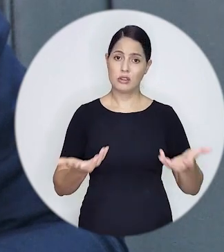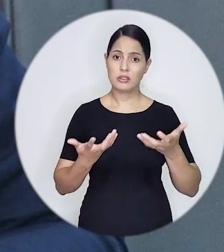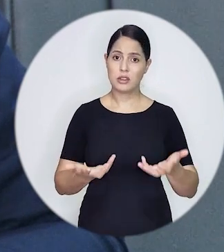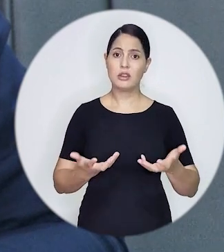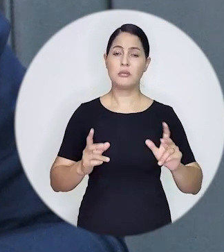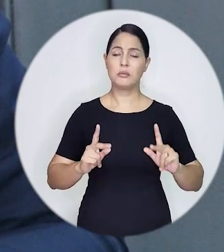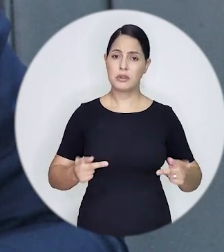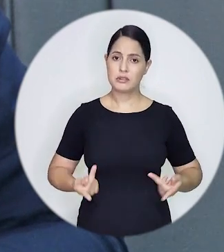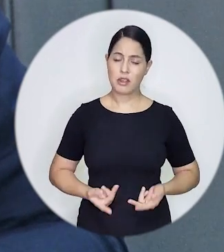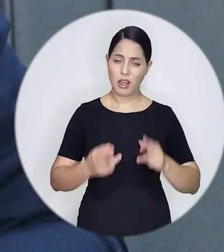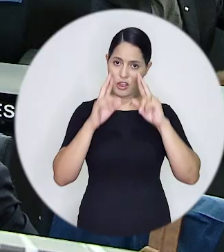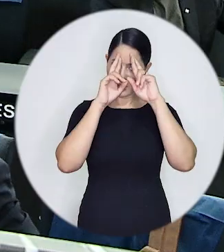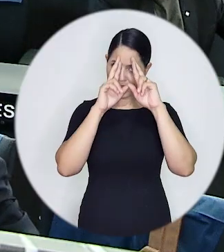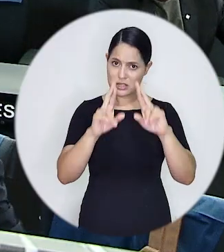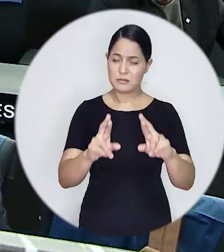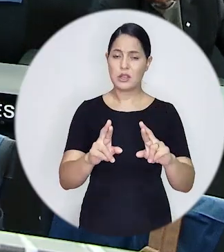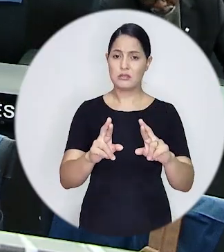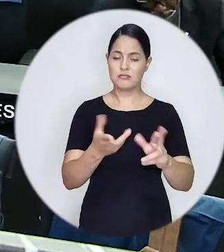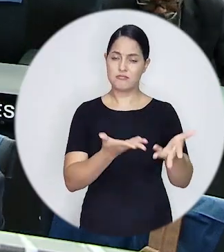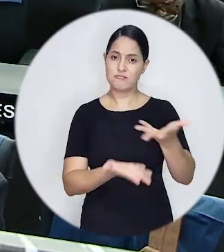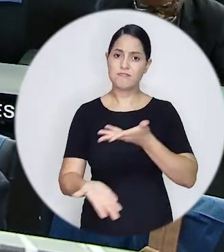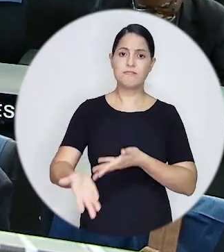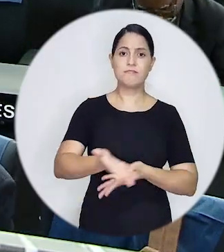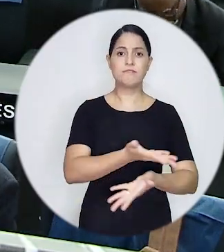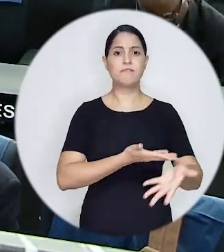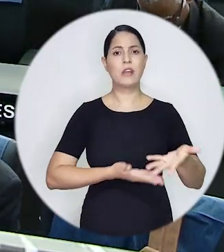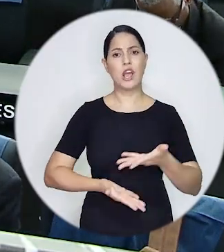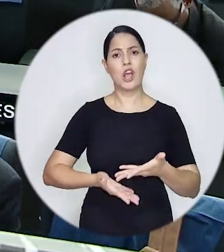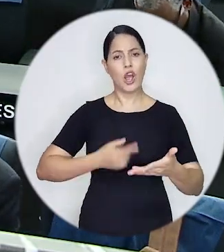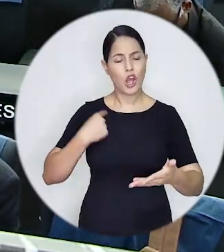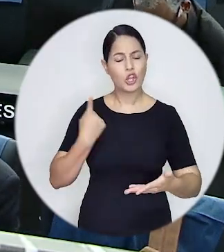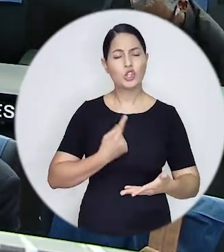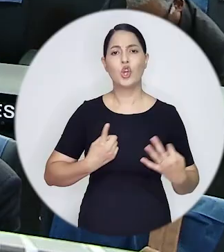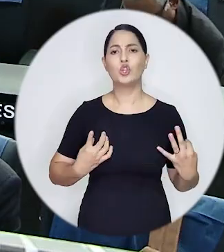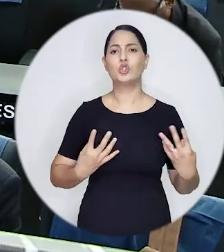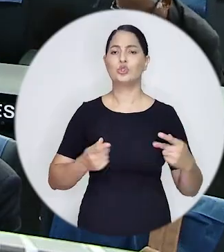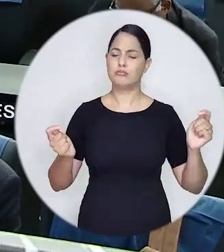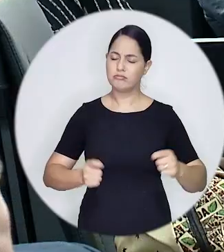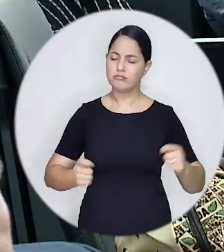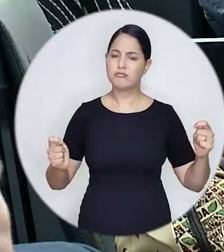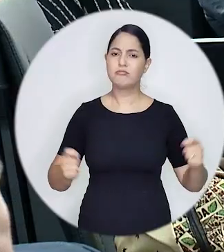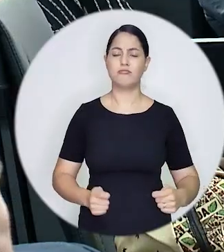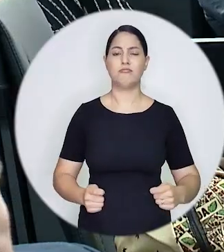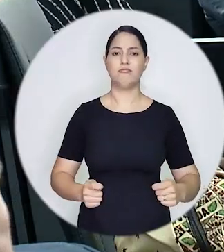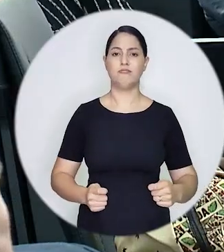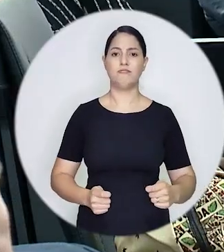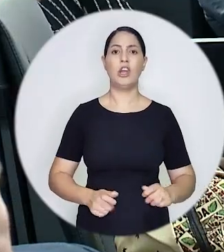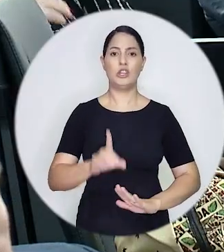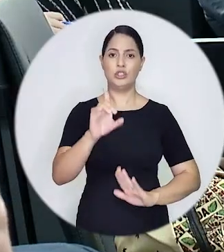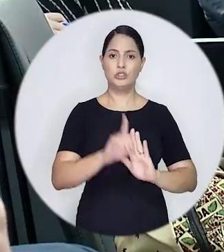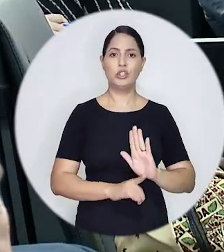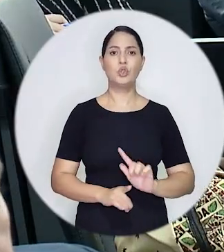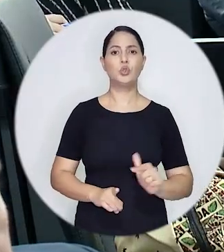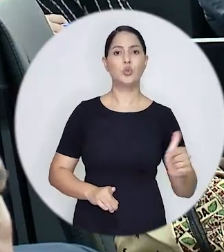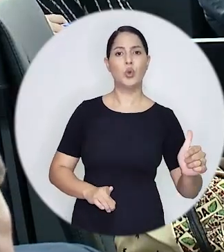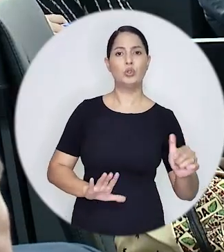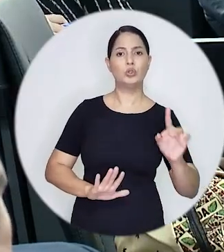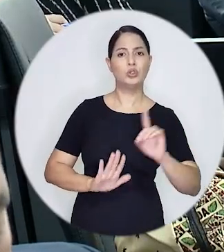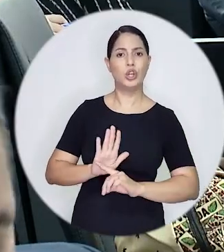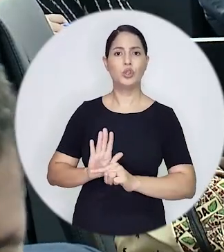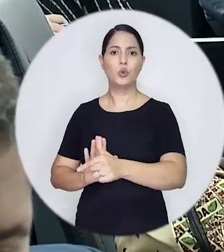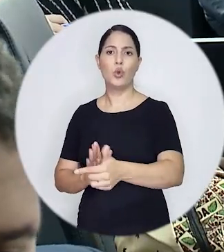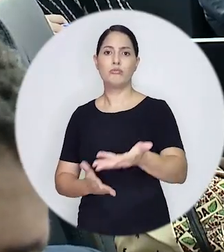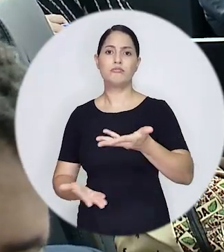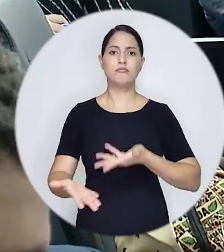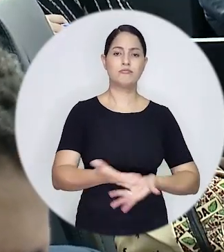que ainda não conseguiu superar os dogmas impostos, os dogmas religiosos impostos por